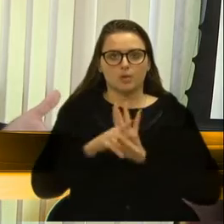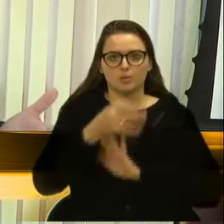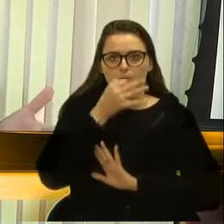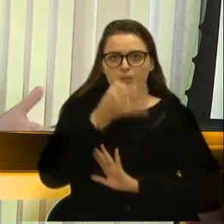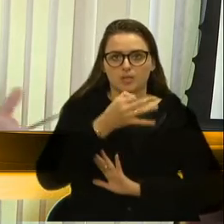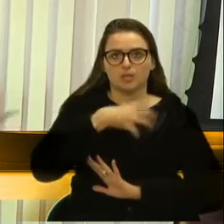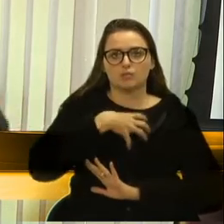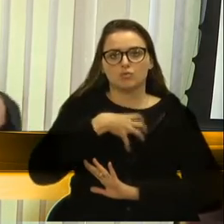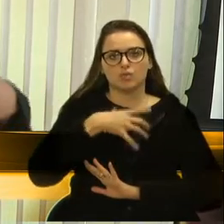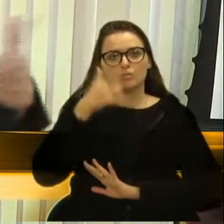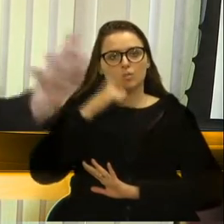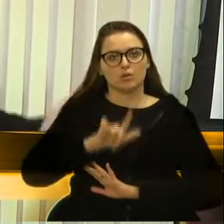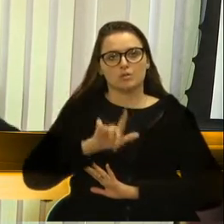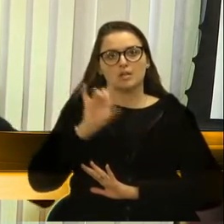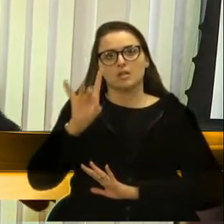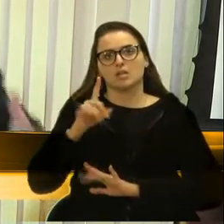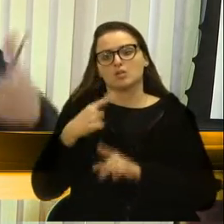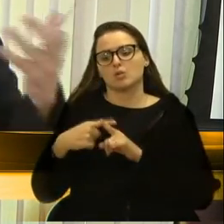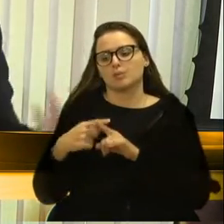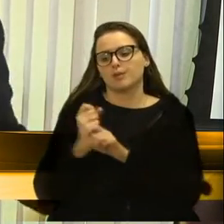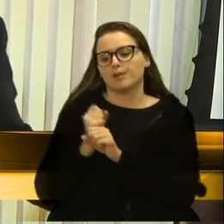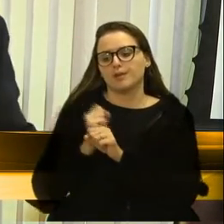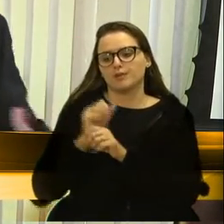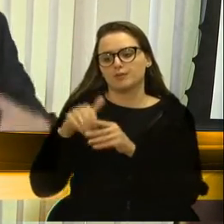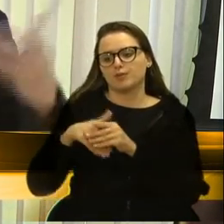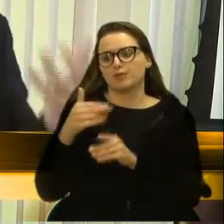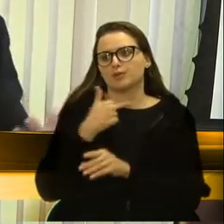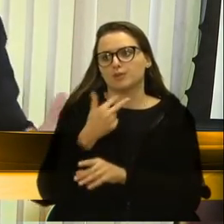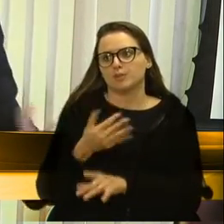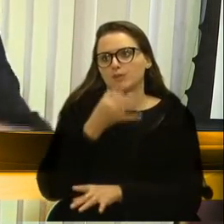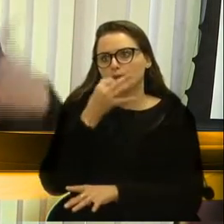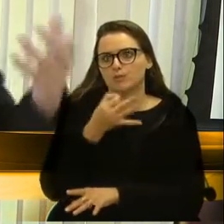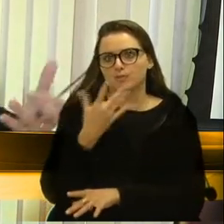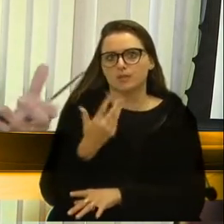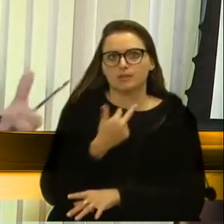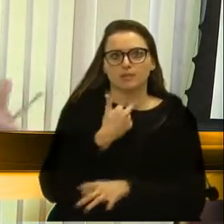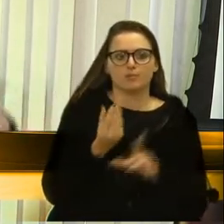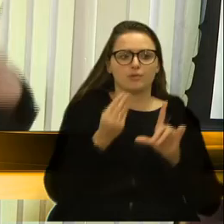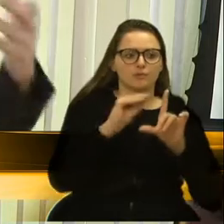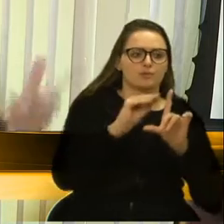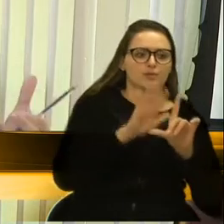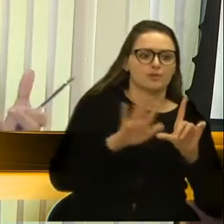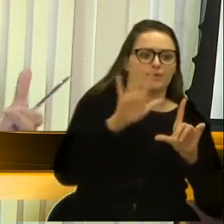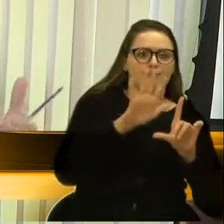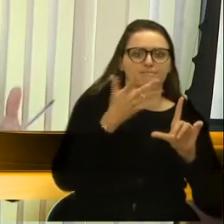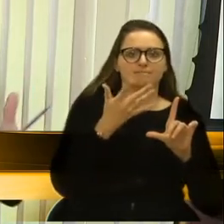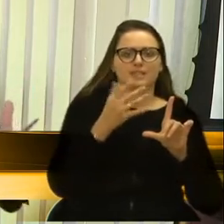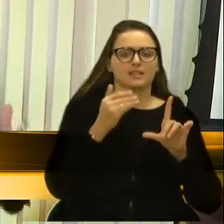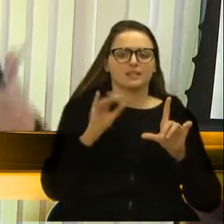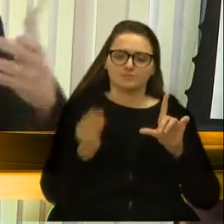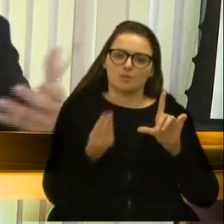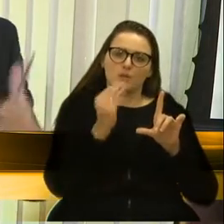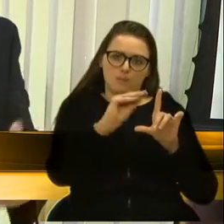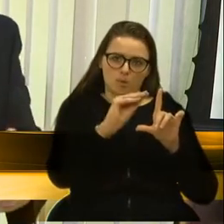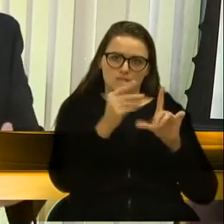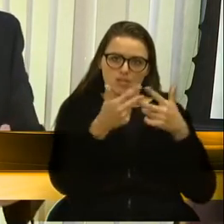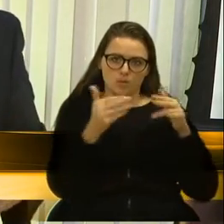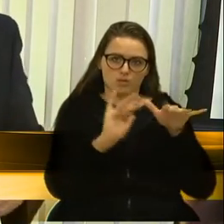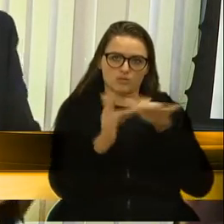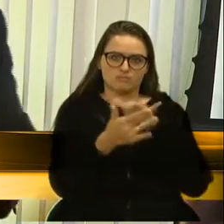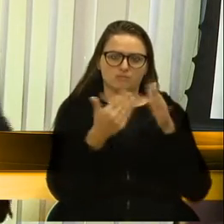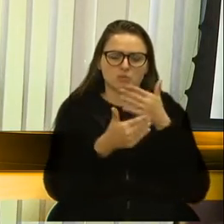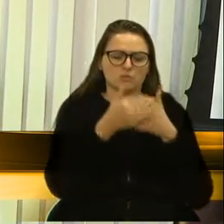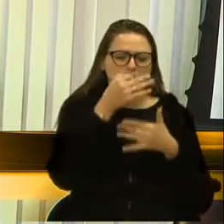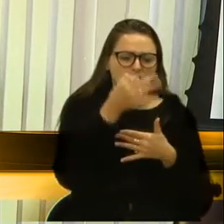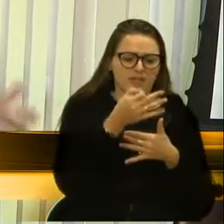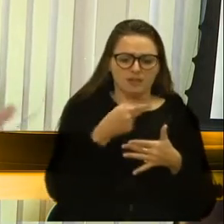pode dar. Agora, só porque é ano eleitoral, nós não vamos poder dar opinião, gravar vídeo, postar nada, porque tudo que a gente postar, tudo que a gente opinar, tudo